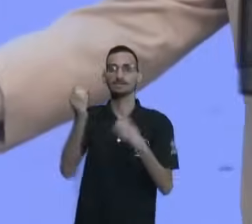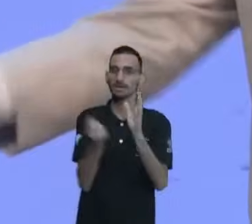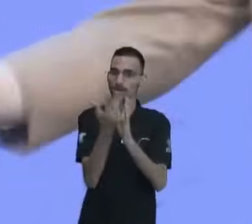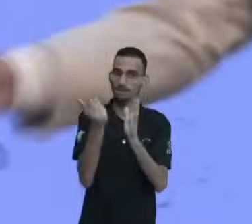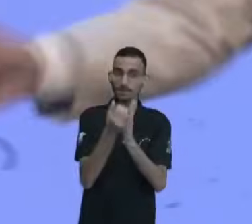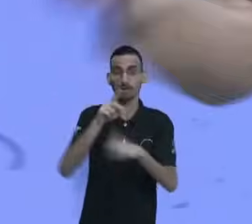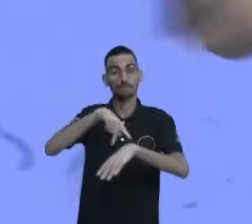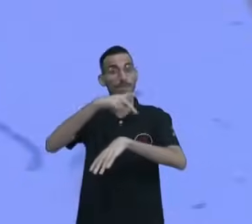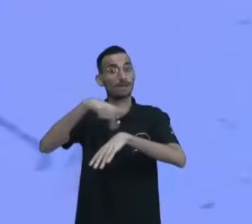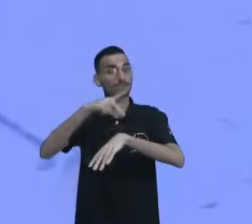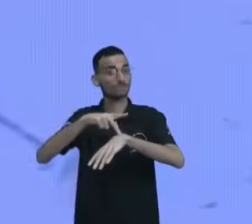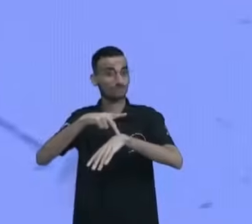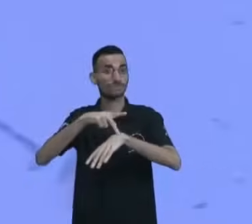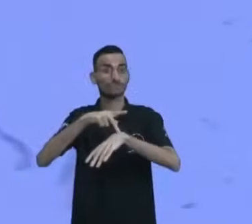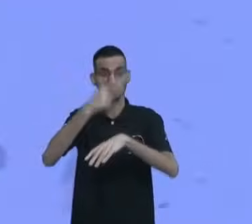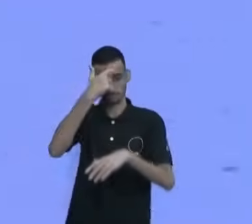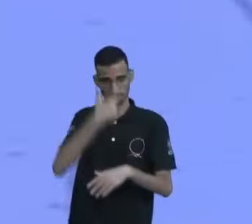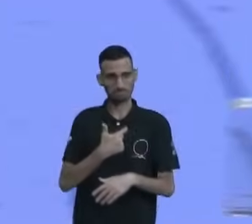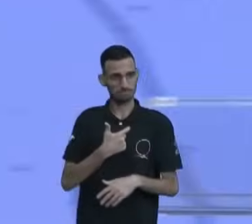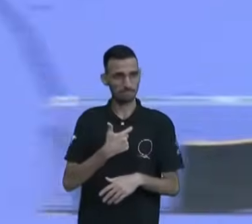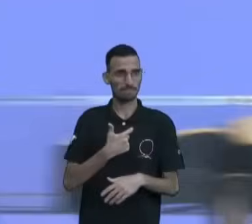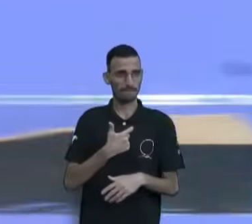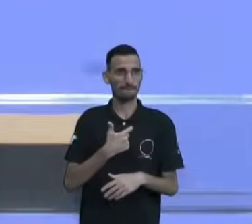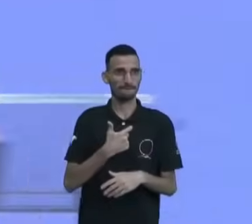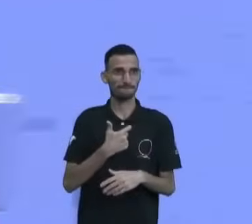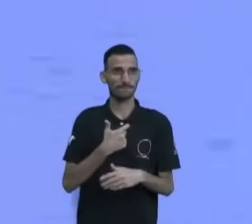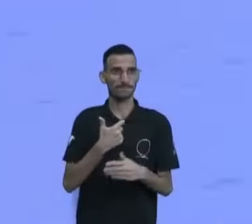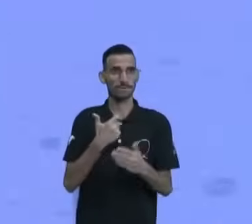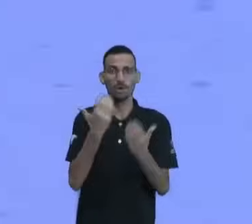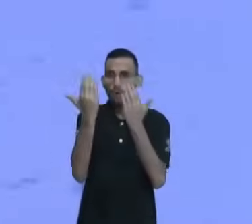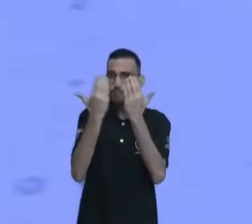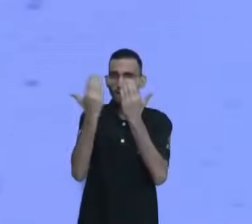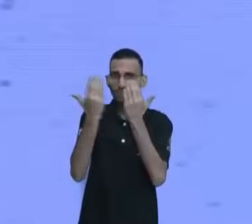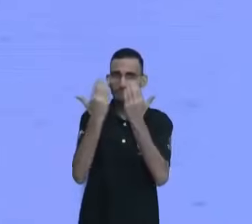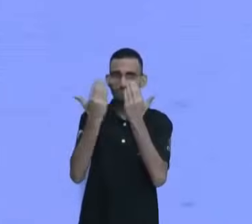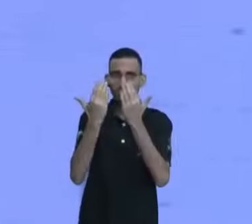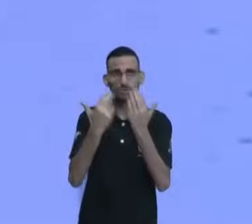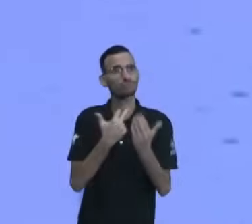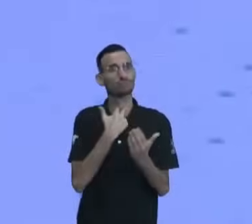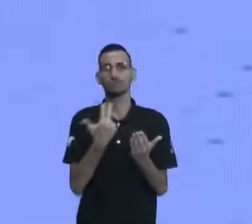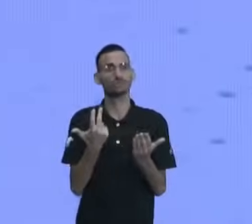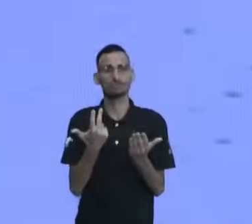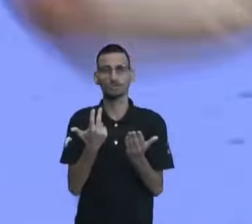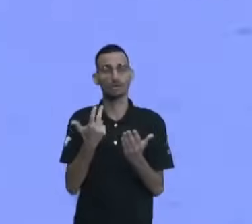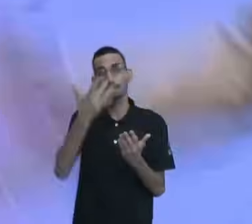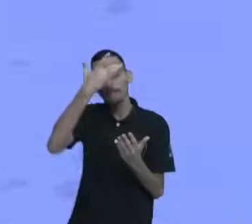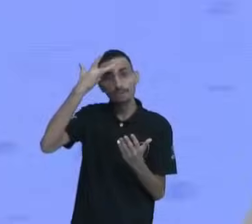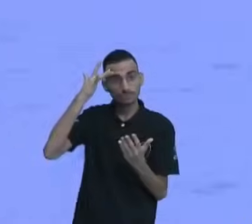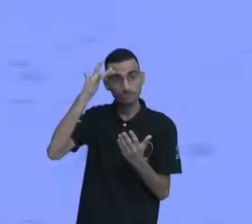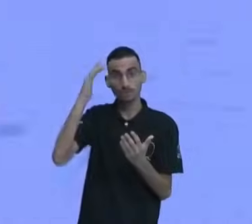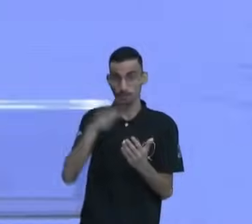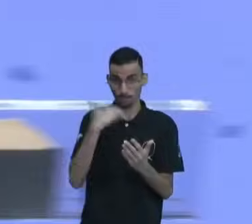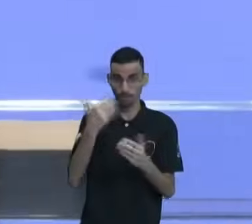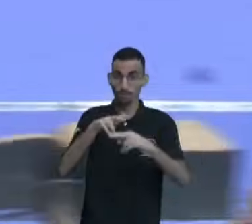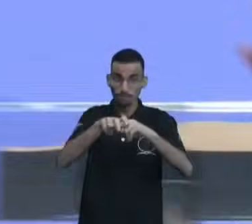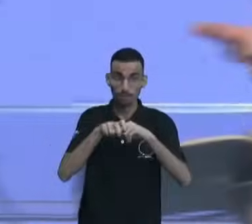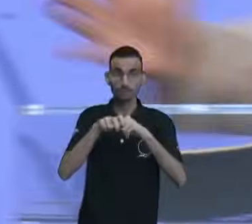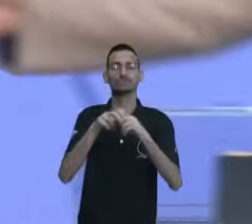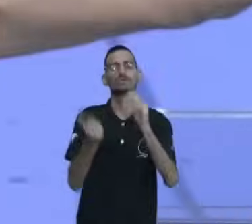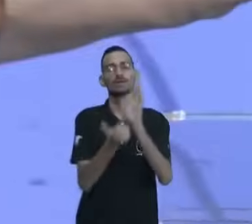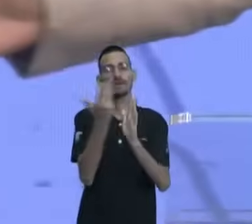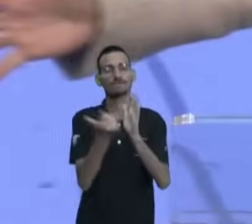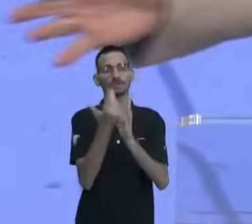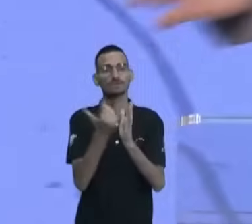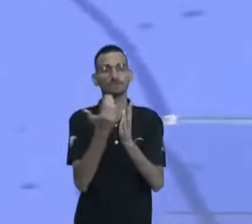nem de tirar sandália de homens que dera a vida pelo evangelho para hoje ter uma igreja poderosa nessa nação aí